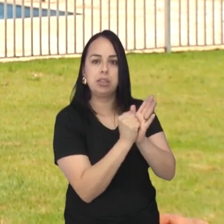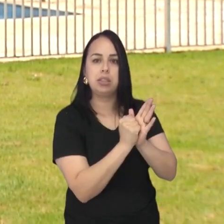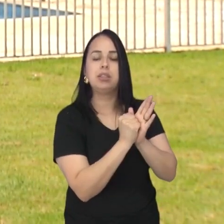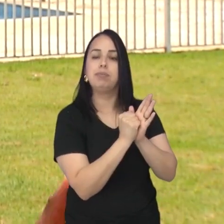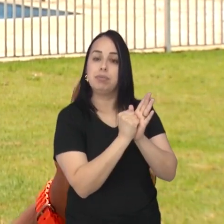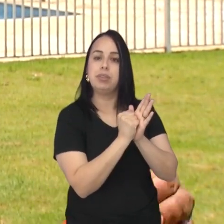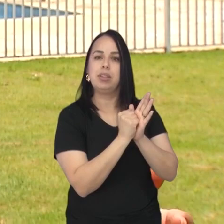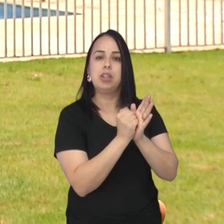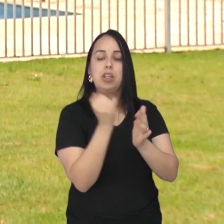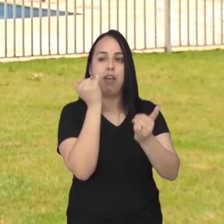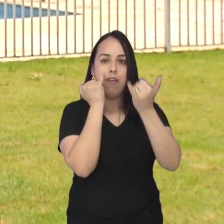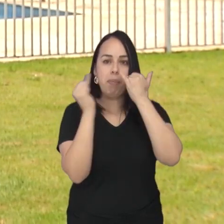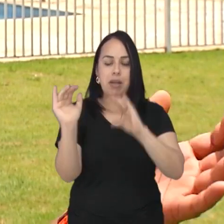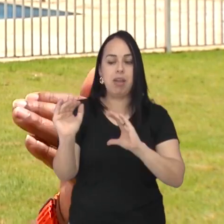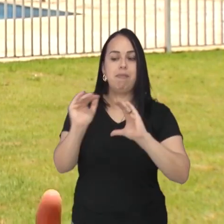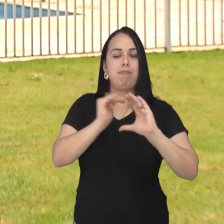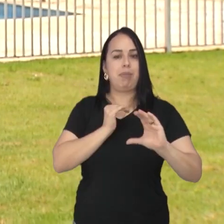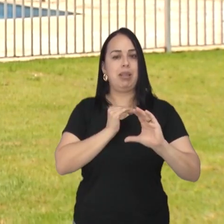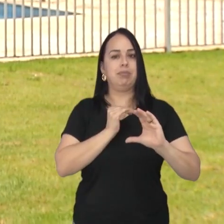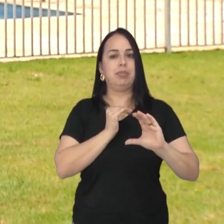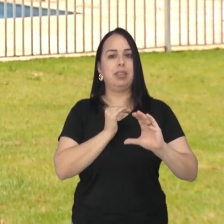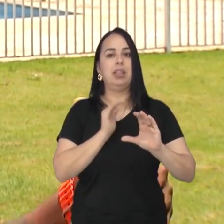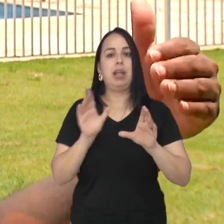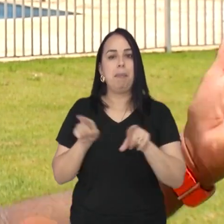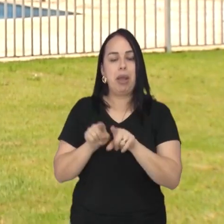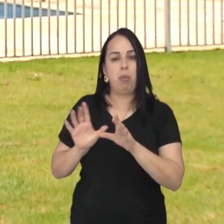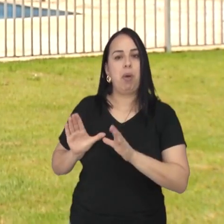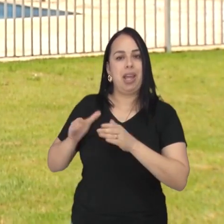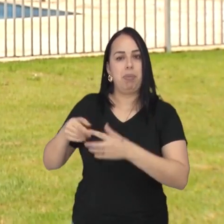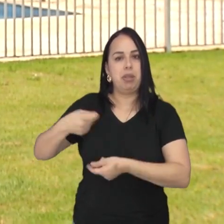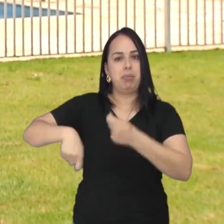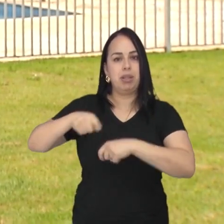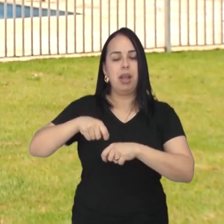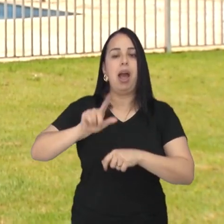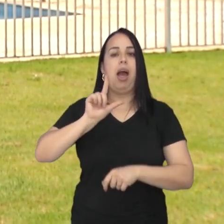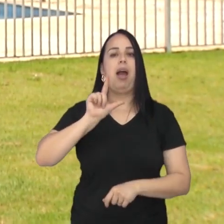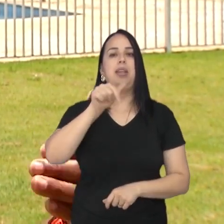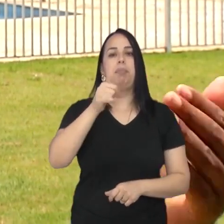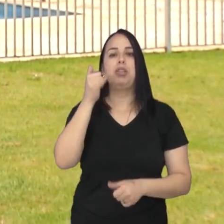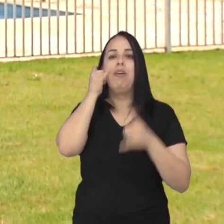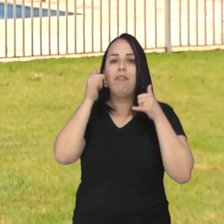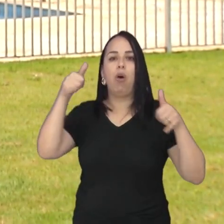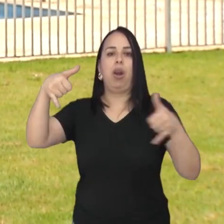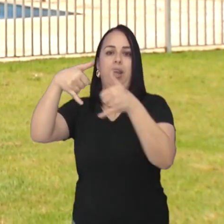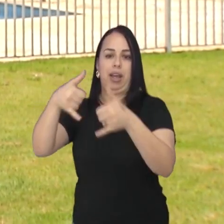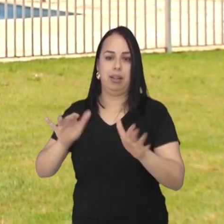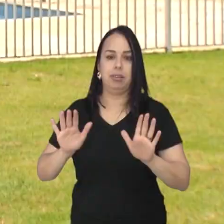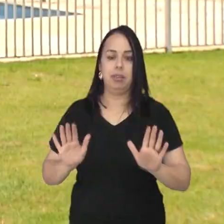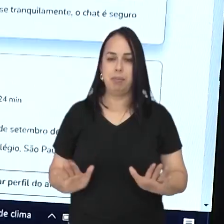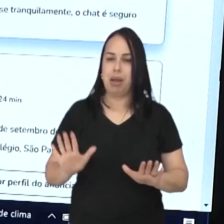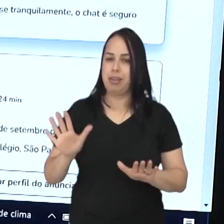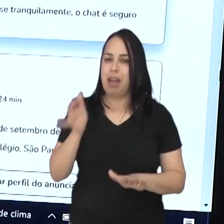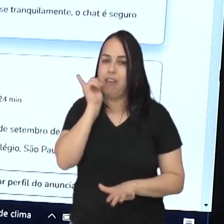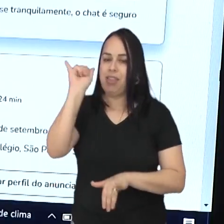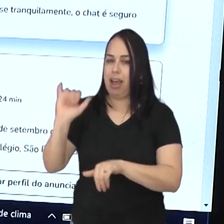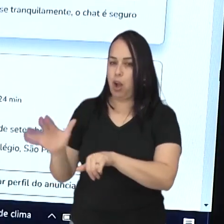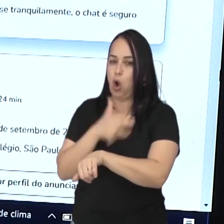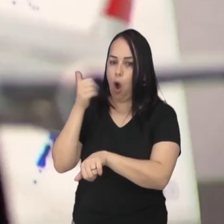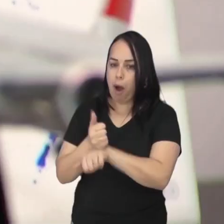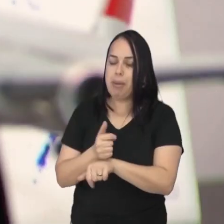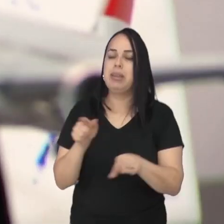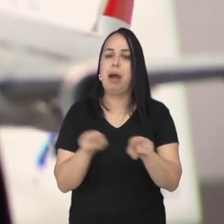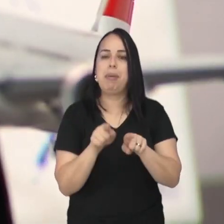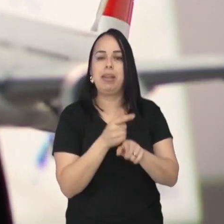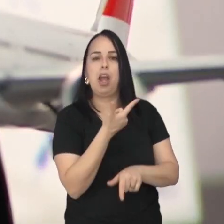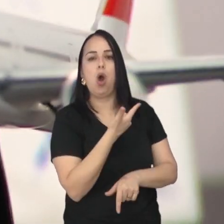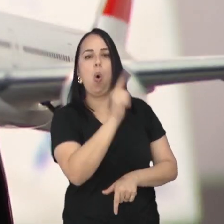a sua reserva, ela preenche os dados e os dados vão chegar para mim e para a nossa equipe administrativa e a gente vai entrar em contato com essa pessoa. Mas além dos golpes,